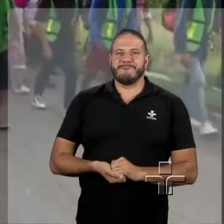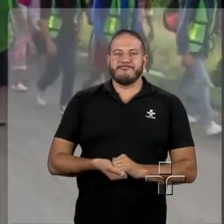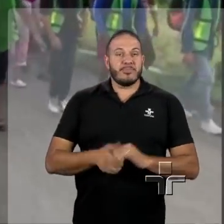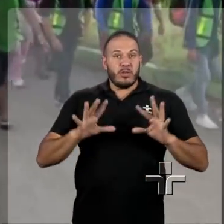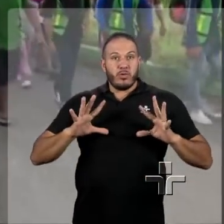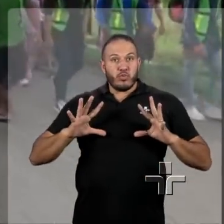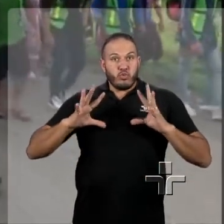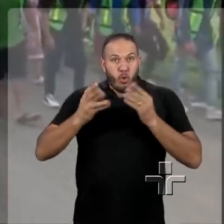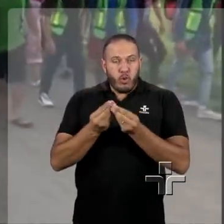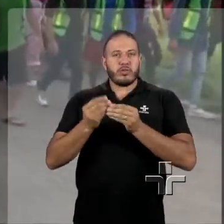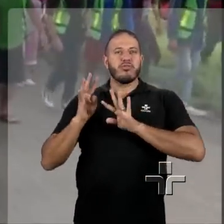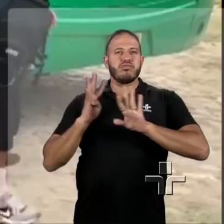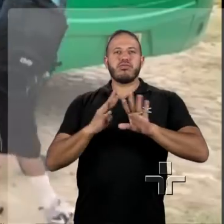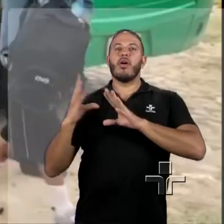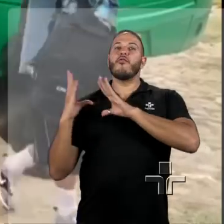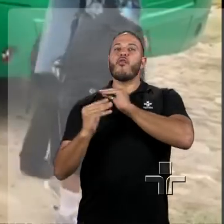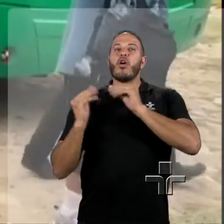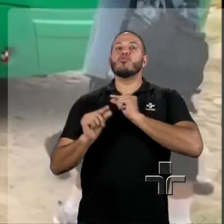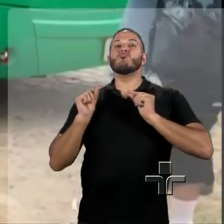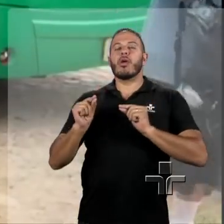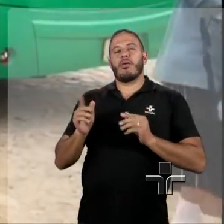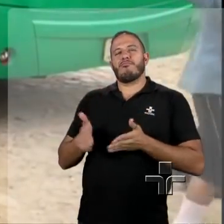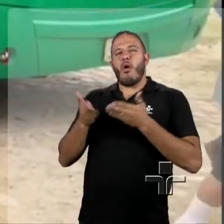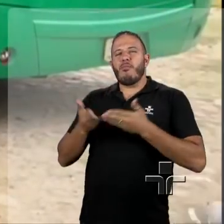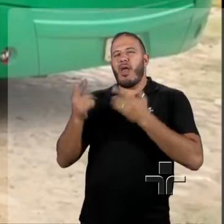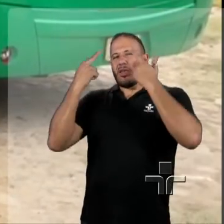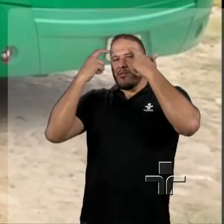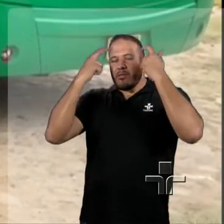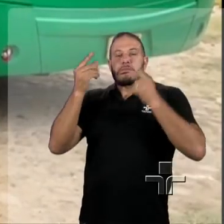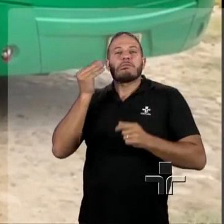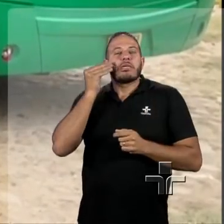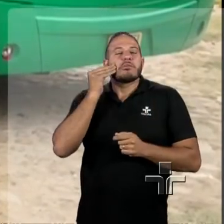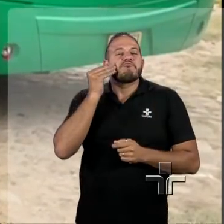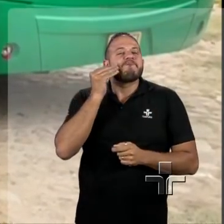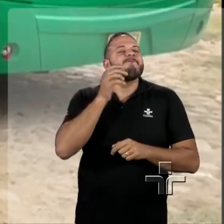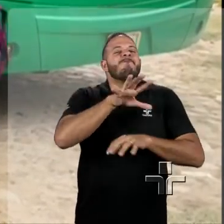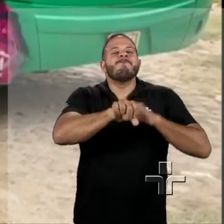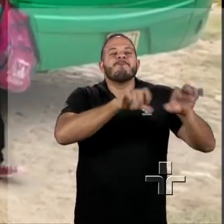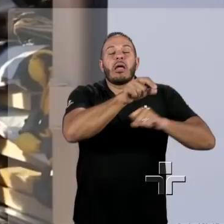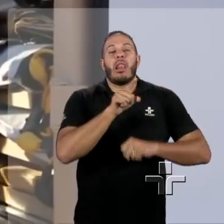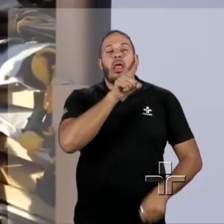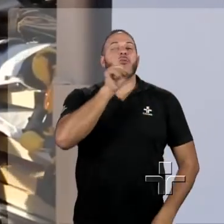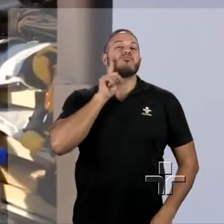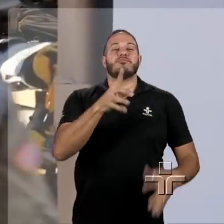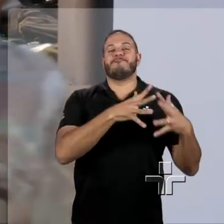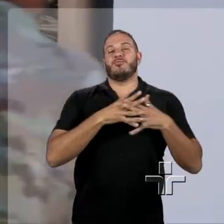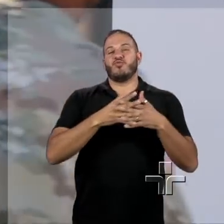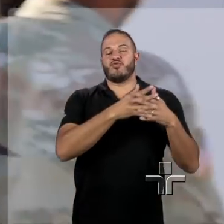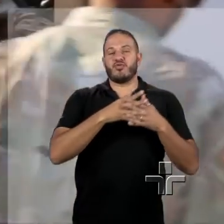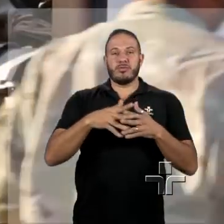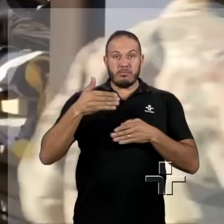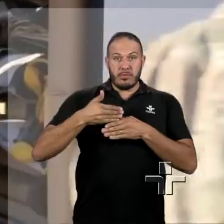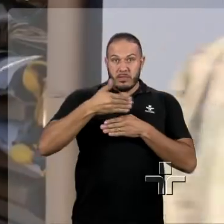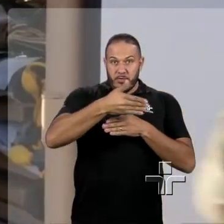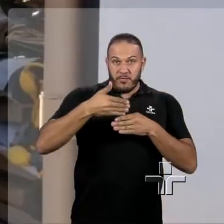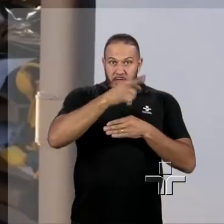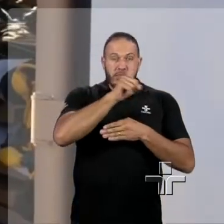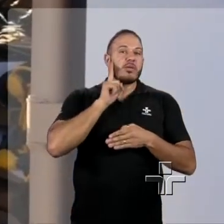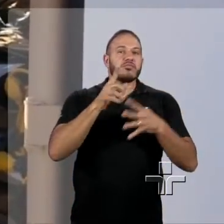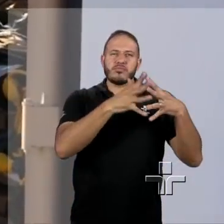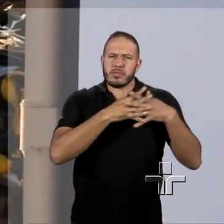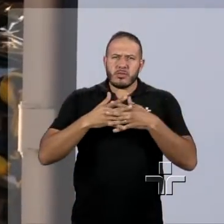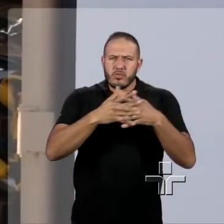Todos fogem da pobreza e da violência em busca de uma oportunidade no território americano. Na fronteira com os Estados